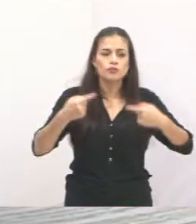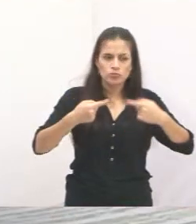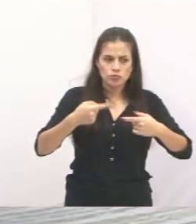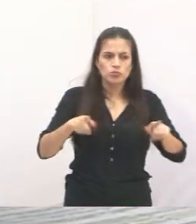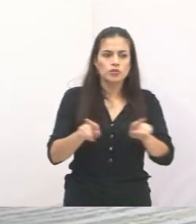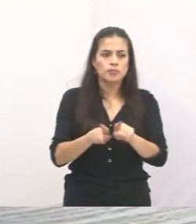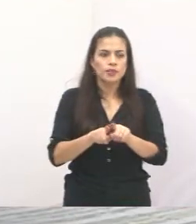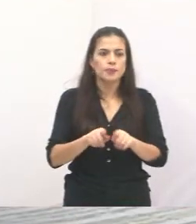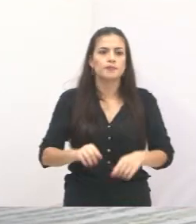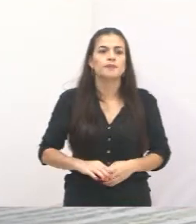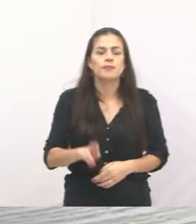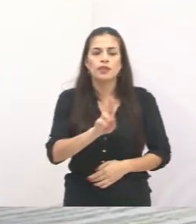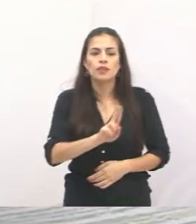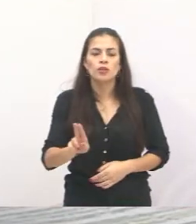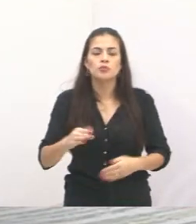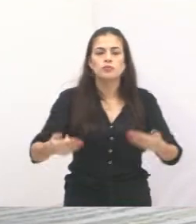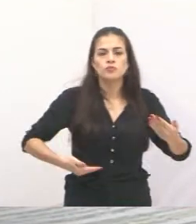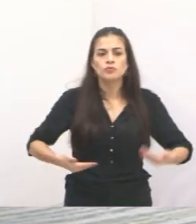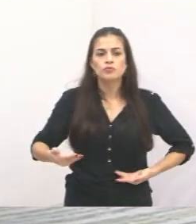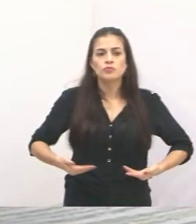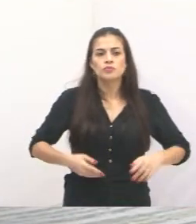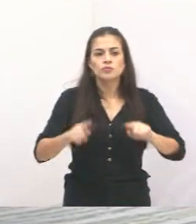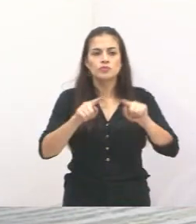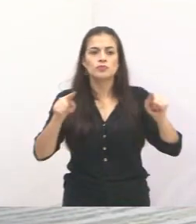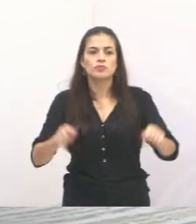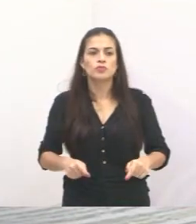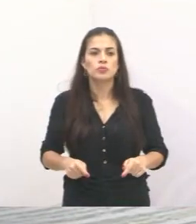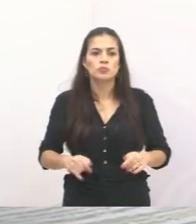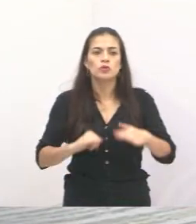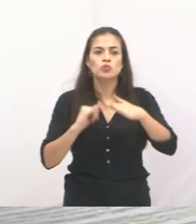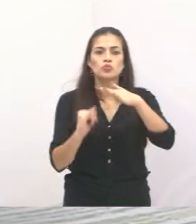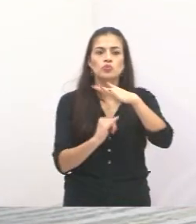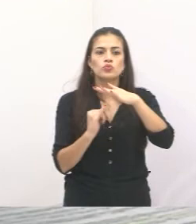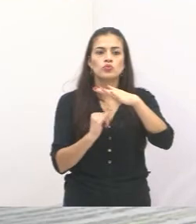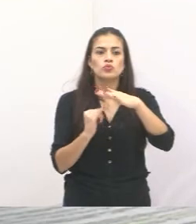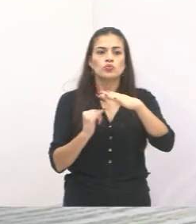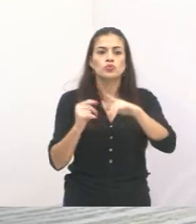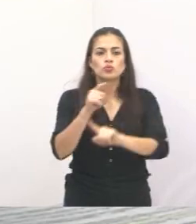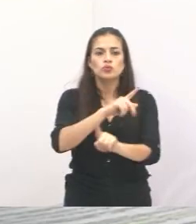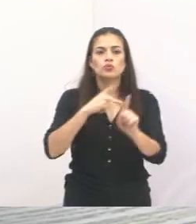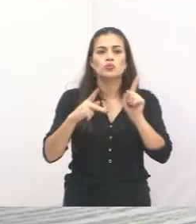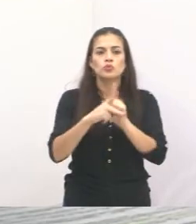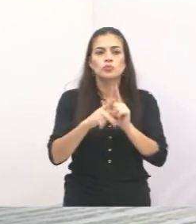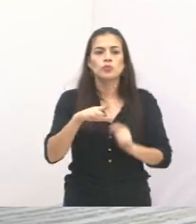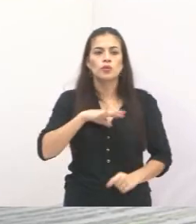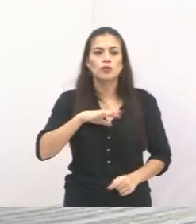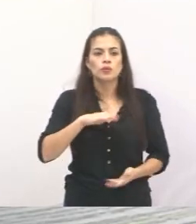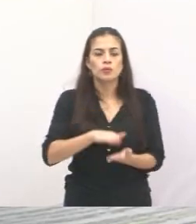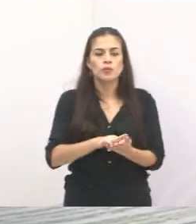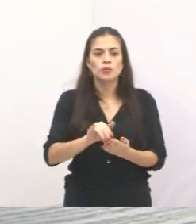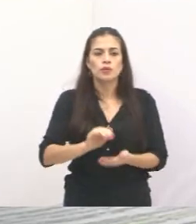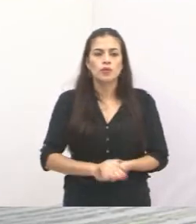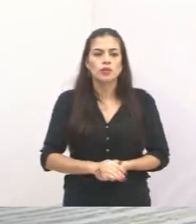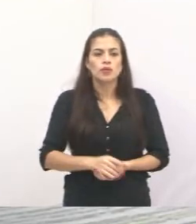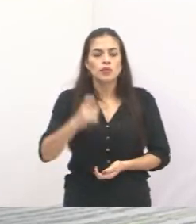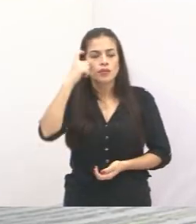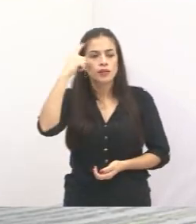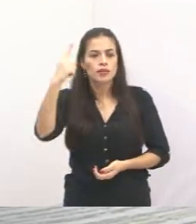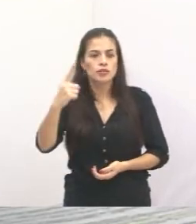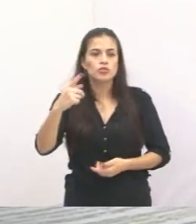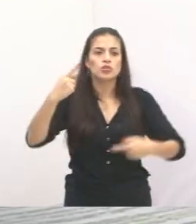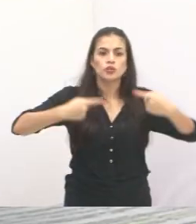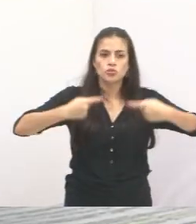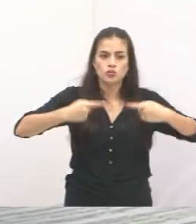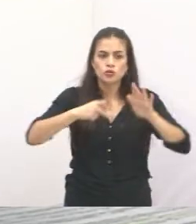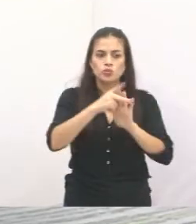servidores públicos, em nome do IPMJ, em nome da inteligência da discussão desse projeto, meu voto